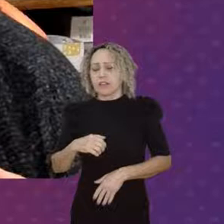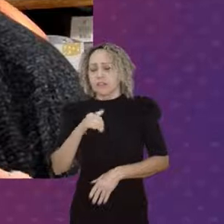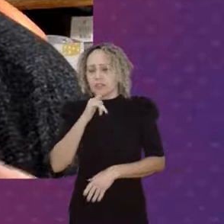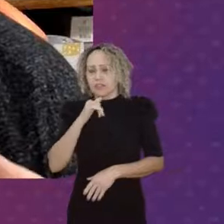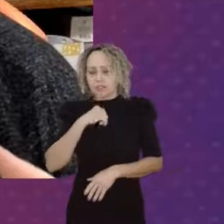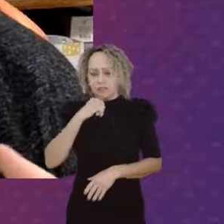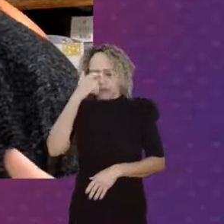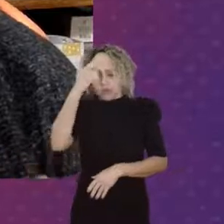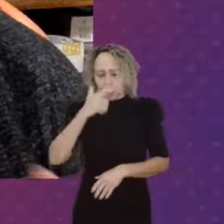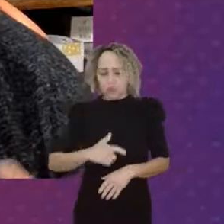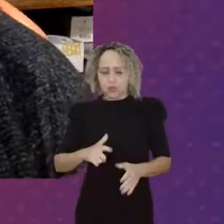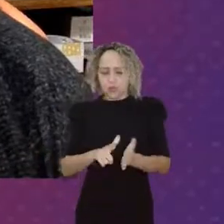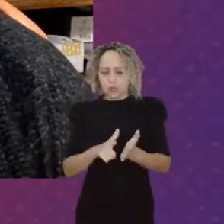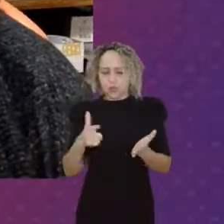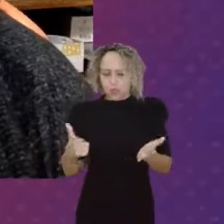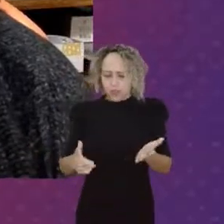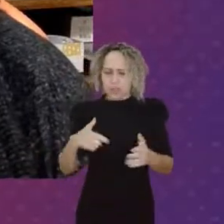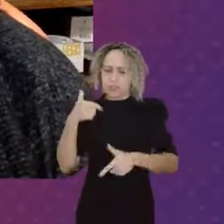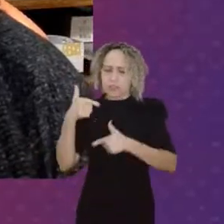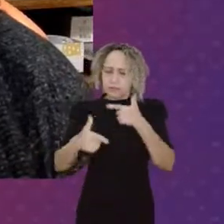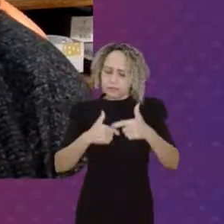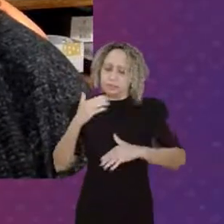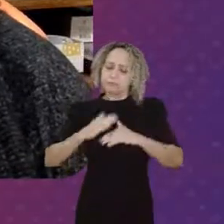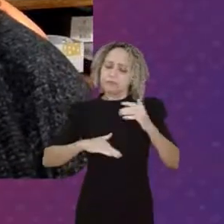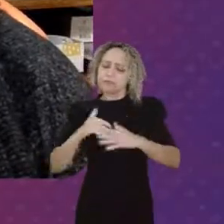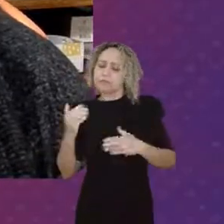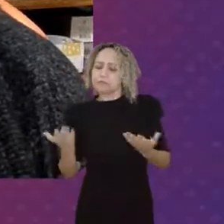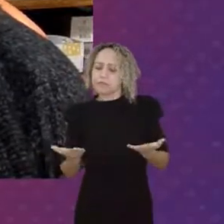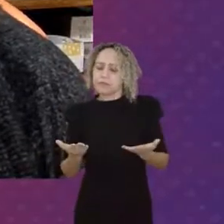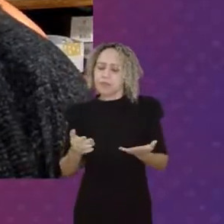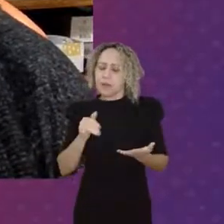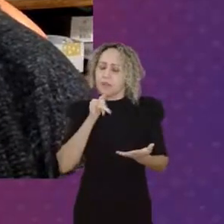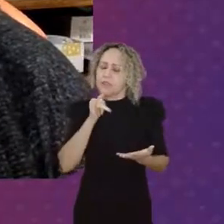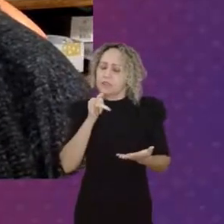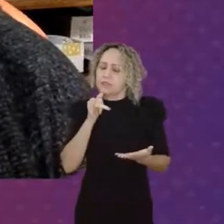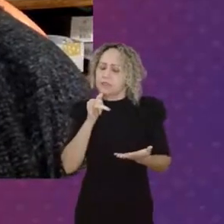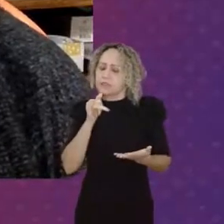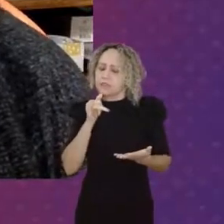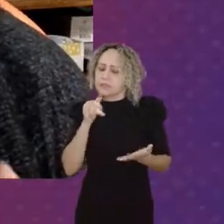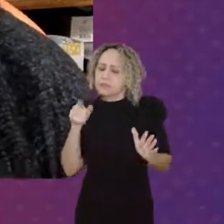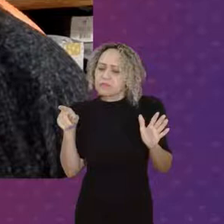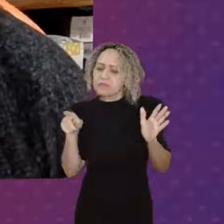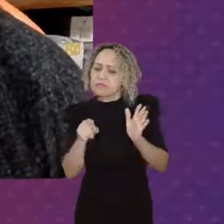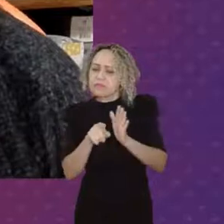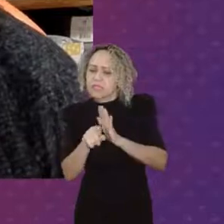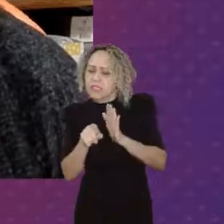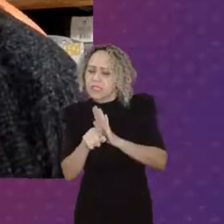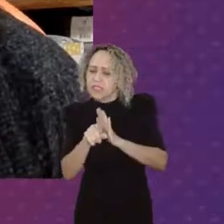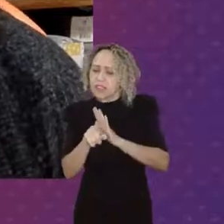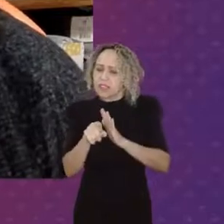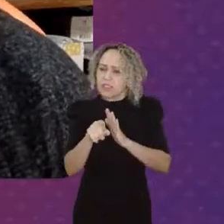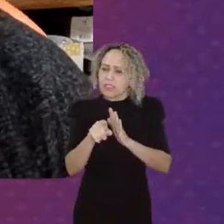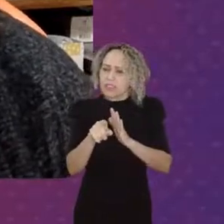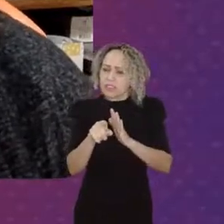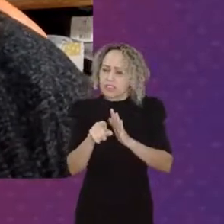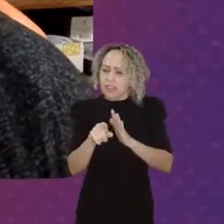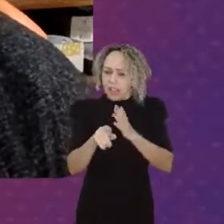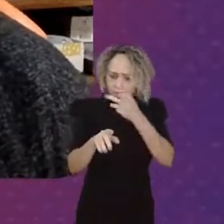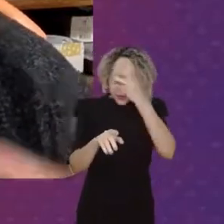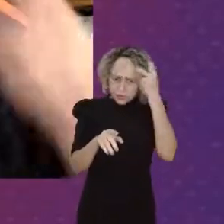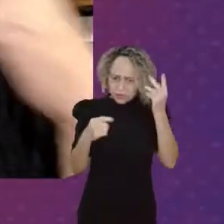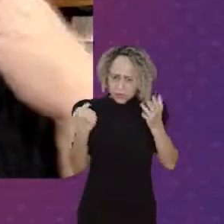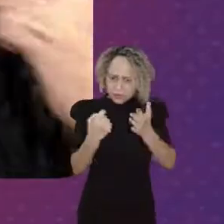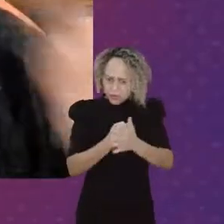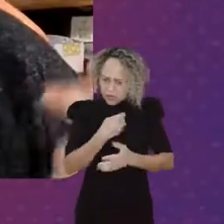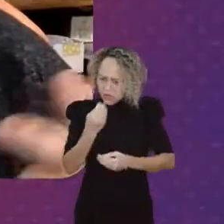gente é estudante, responder a seguinte pergunta: quando que eu vou ver você apresentando o Jornal